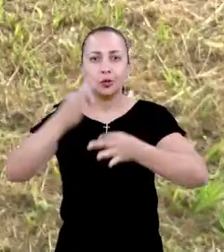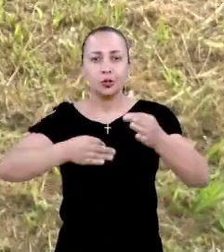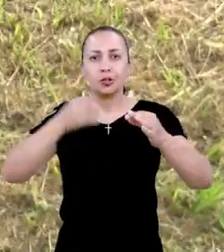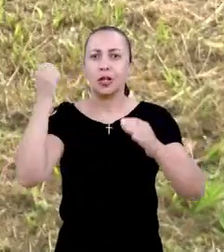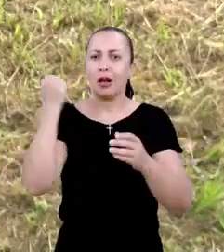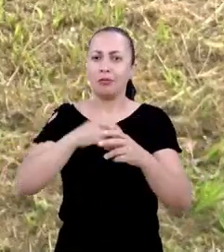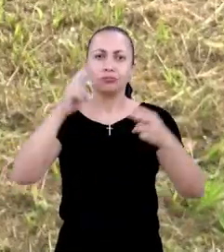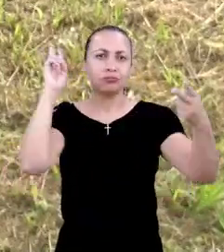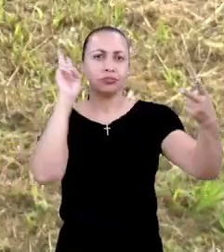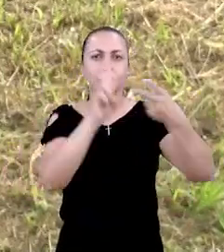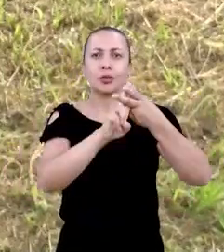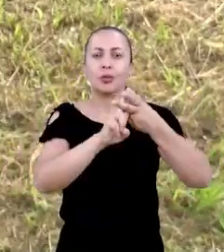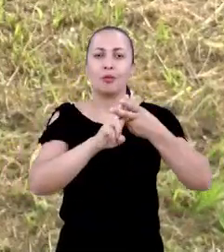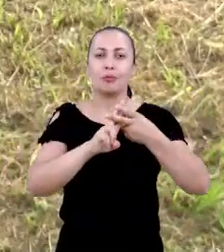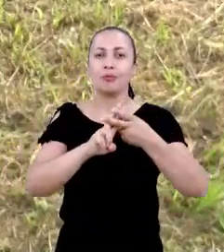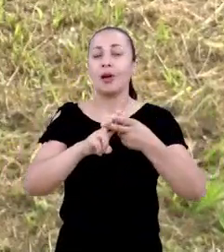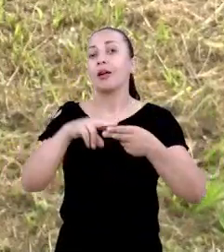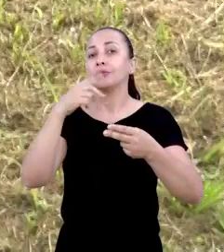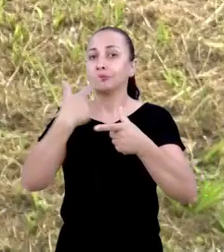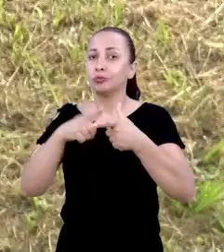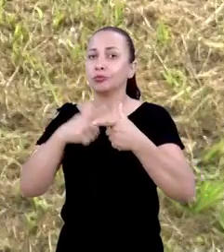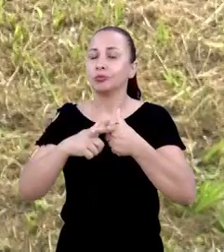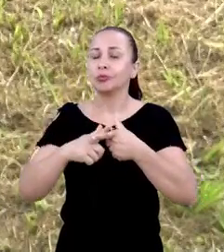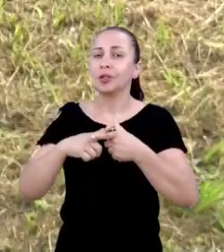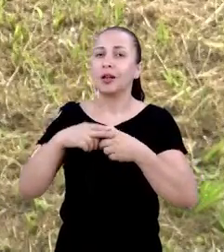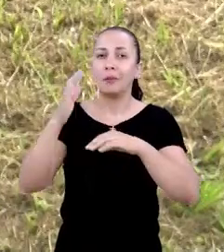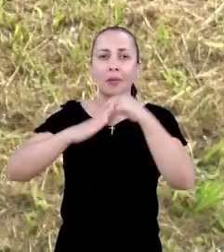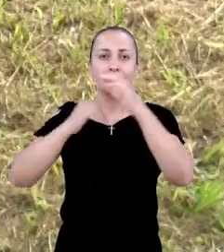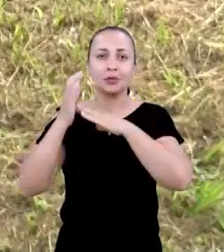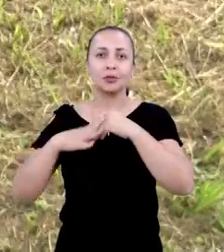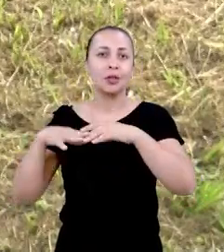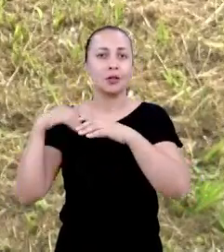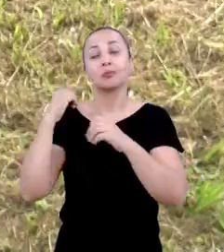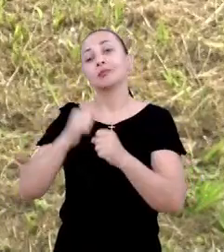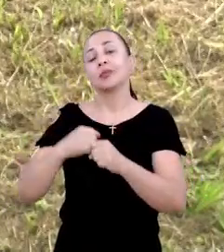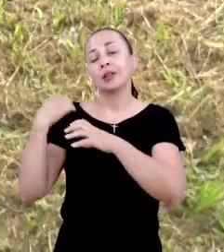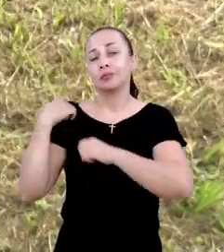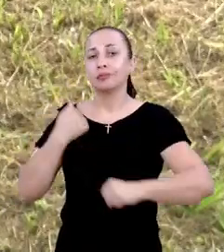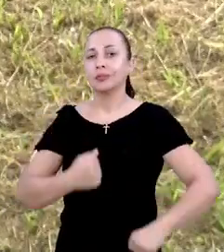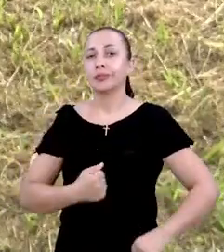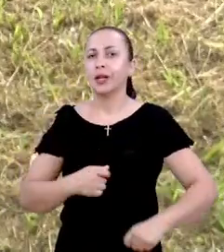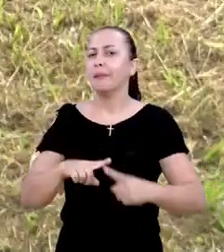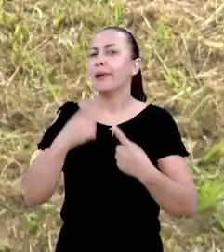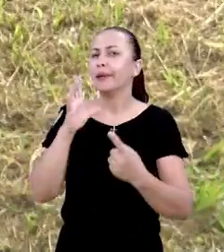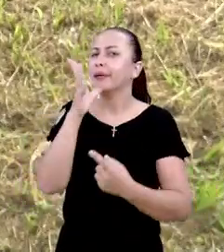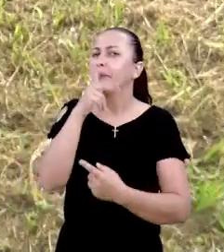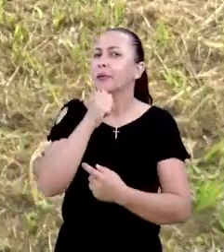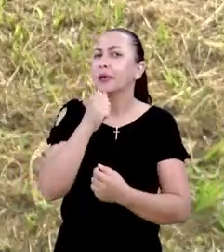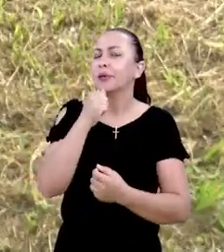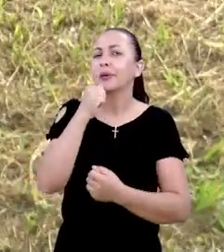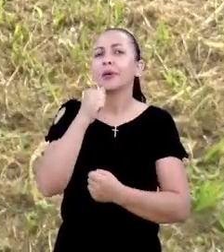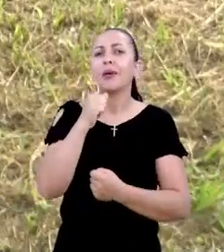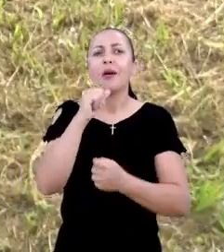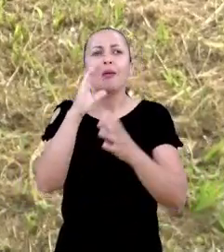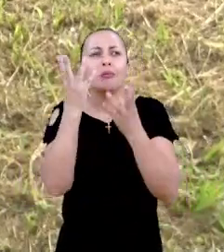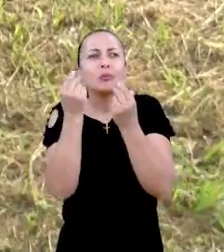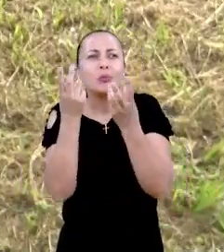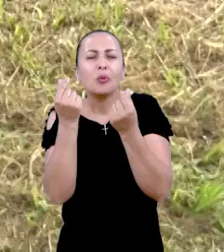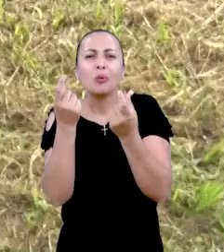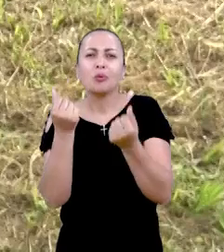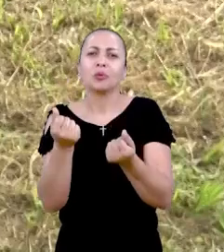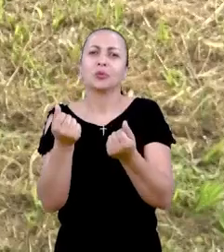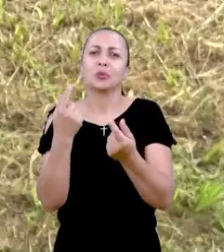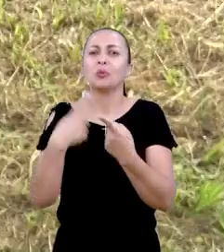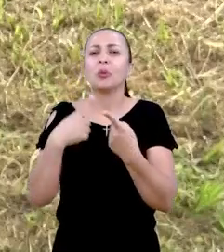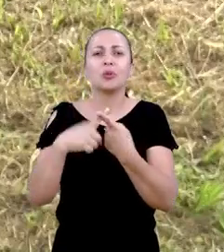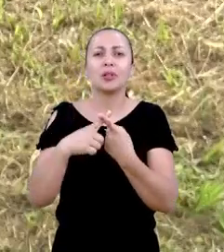da ditadura pelos crimes praticados durante o período. Mas por que demorou tanto tempo para a Justiça começar a agir? É